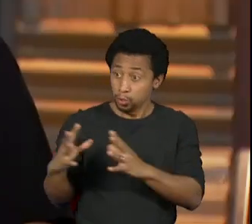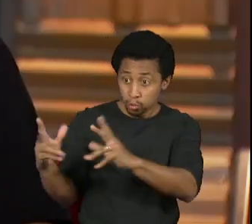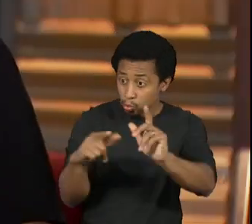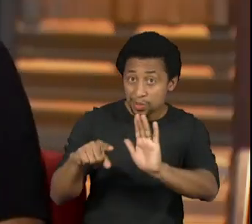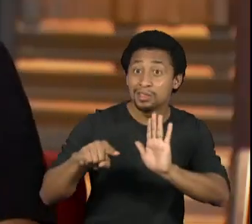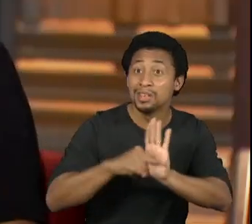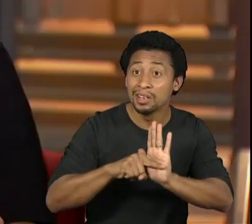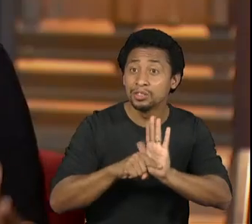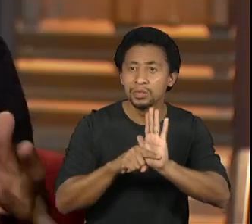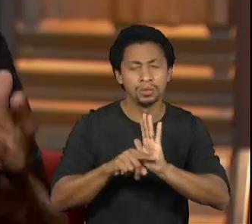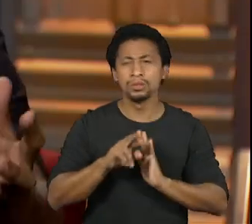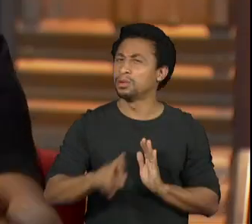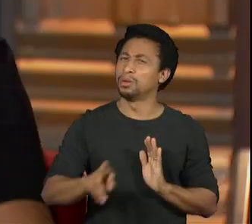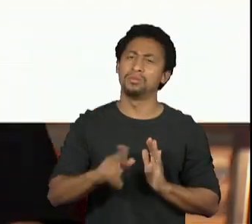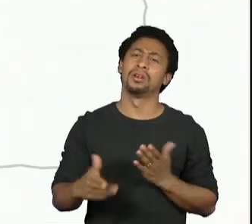certo É muita coisa boa e bonita acontecer